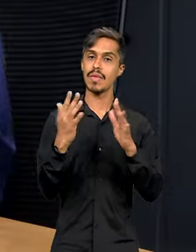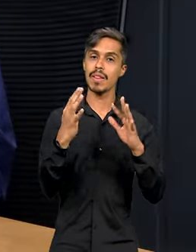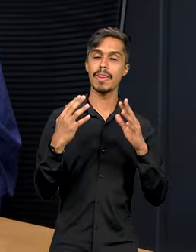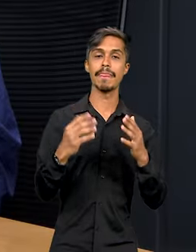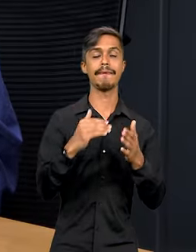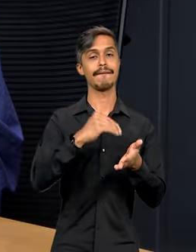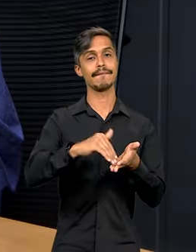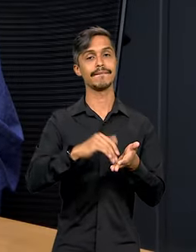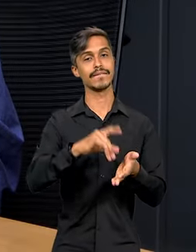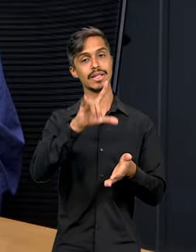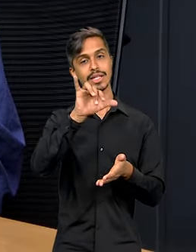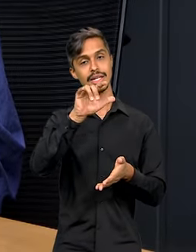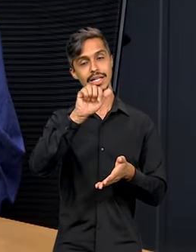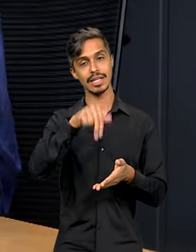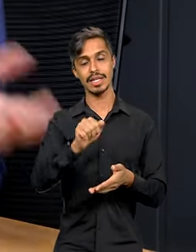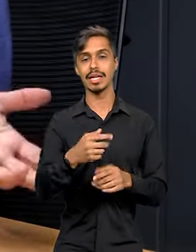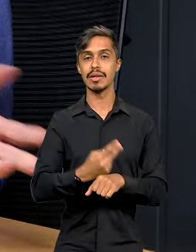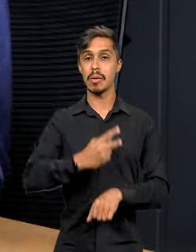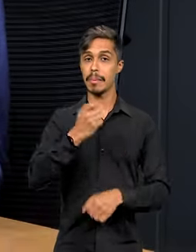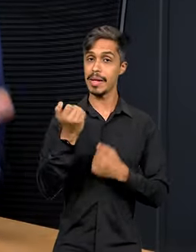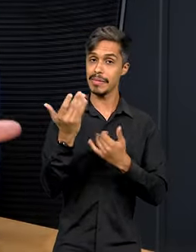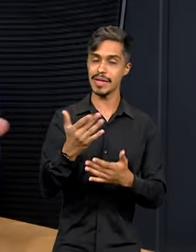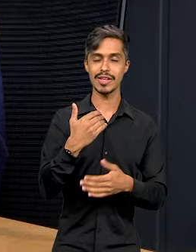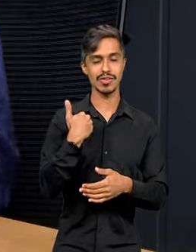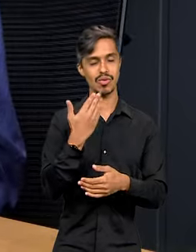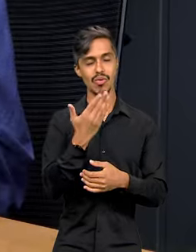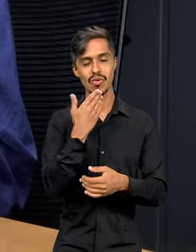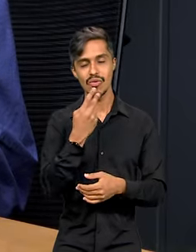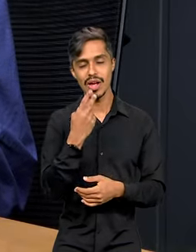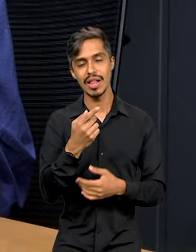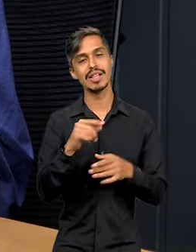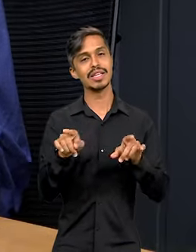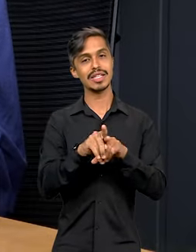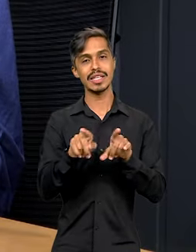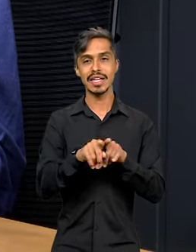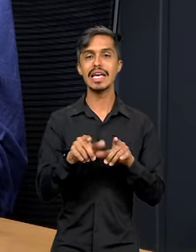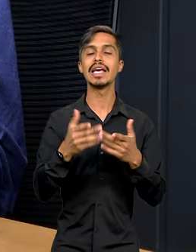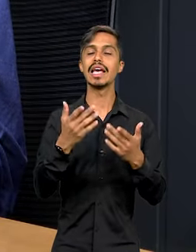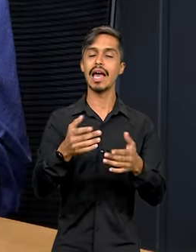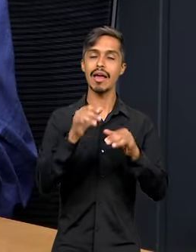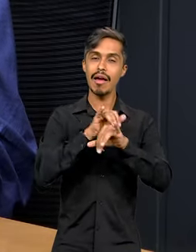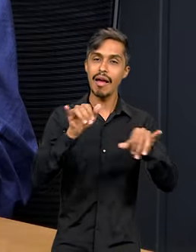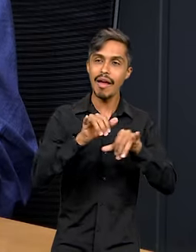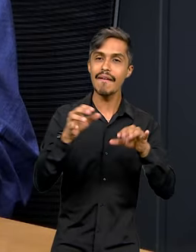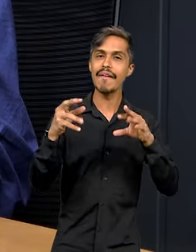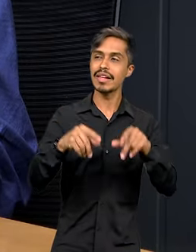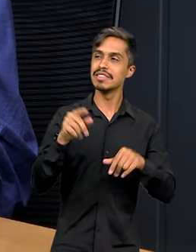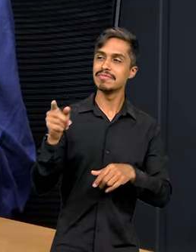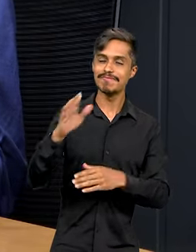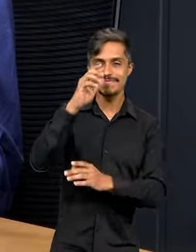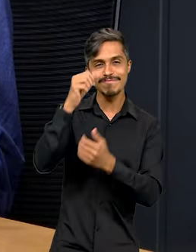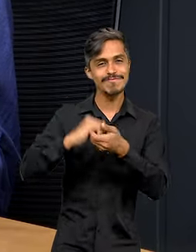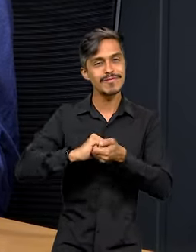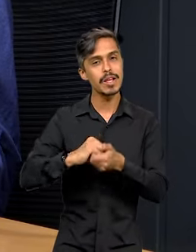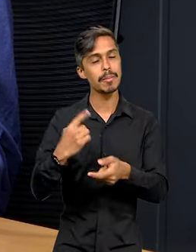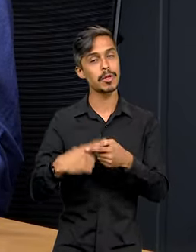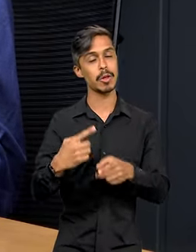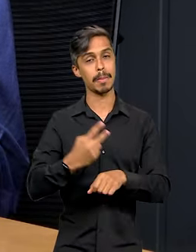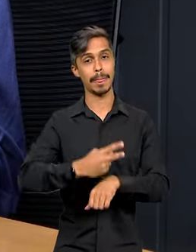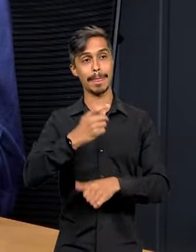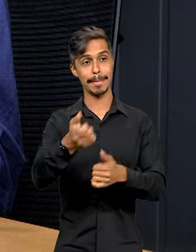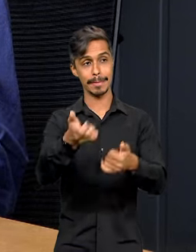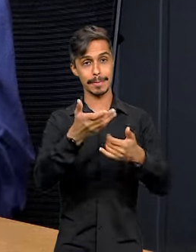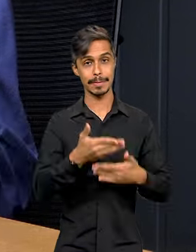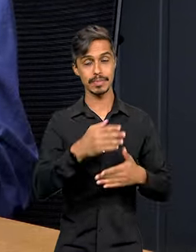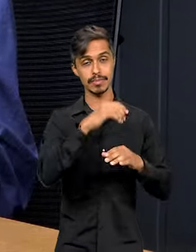parabenizar também a secretária Lilian pela premiação já falei com ela mas falo aqui também publicamente é muito importante que é na verdade um prêmio pro Brasil